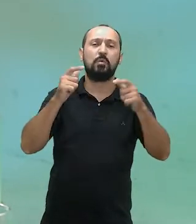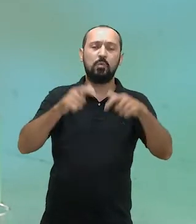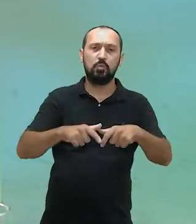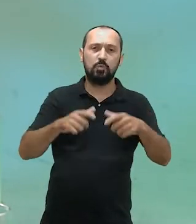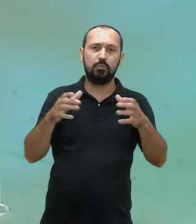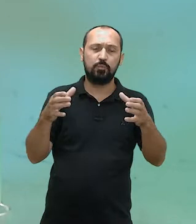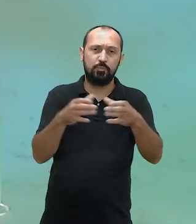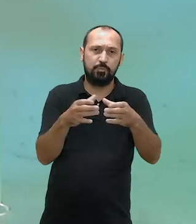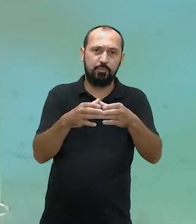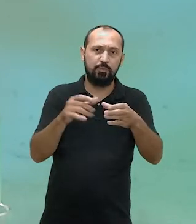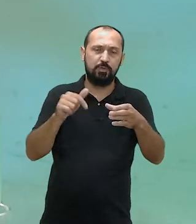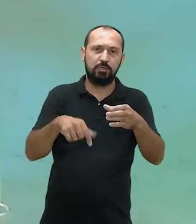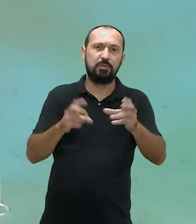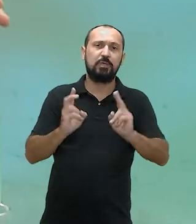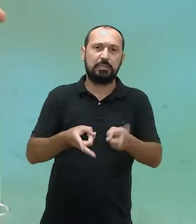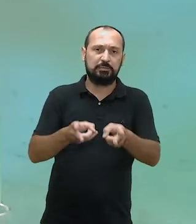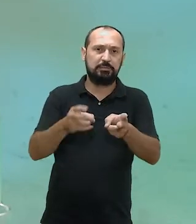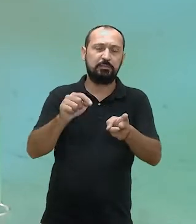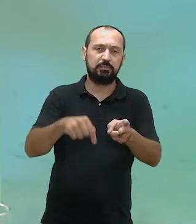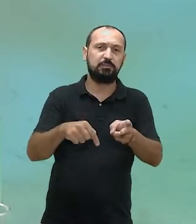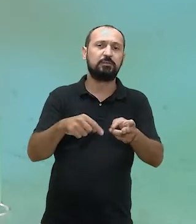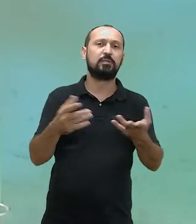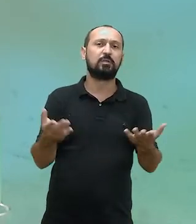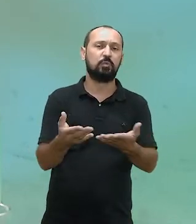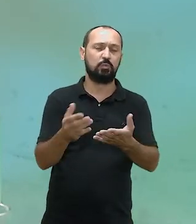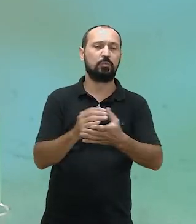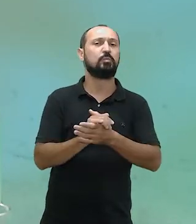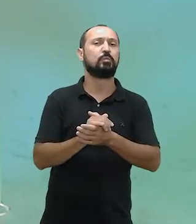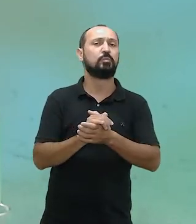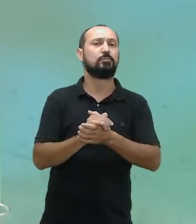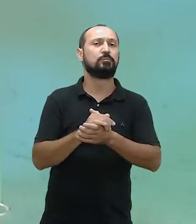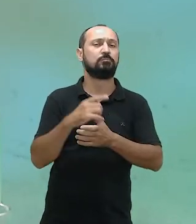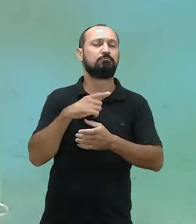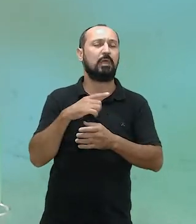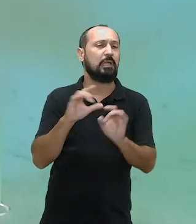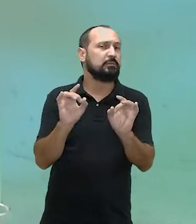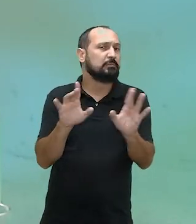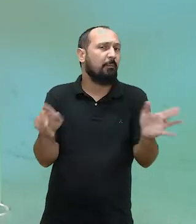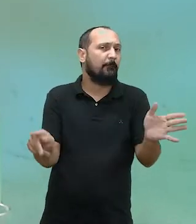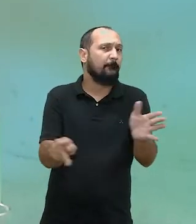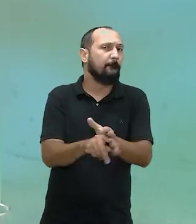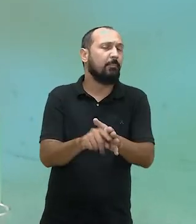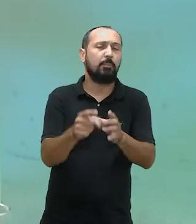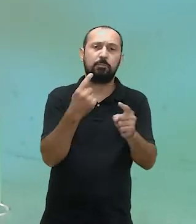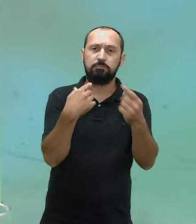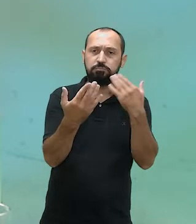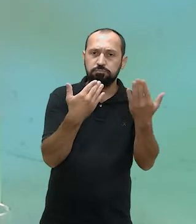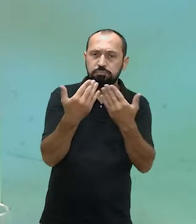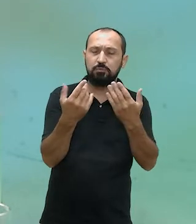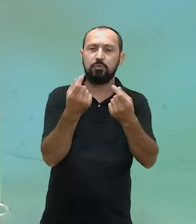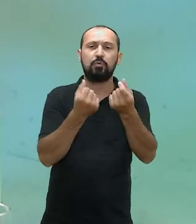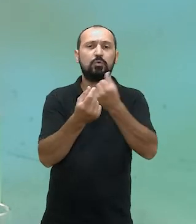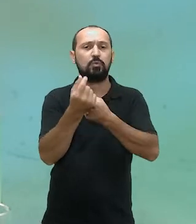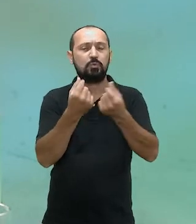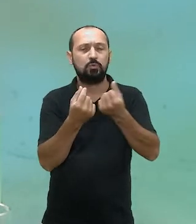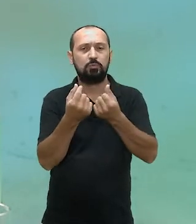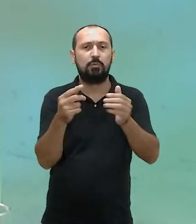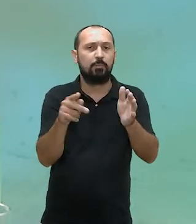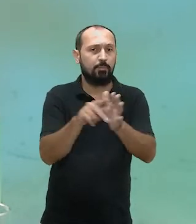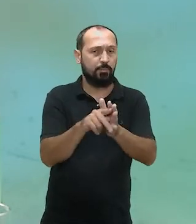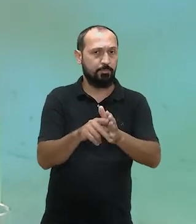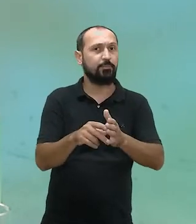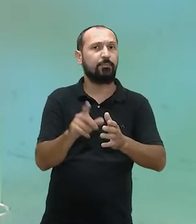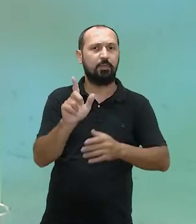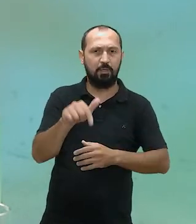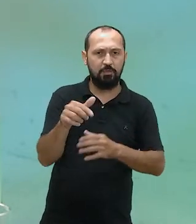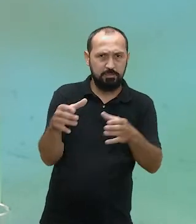comissão, na verdade, uma comissão permanente na Casa de Leis que é específica para se discutir as finanças e o orçamento público,